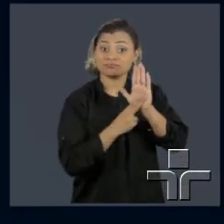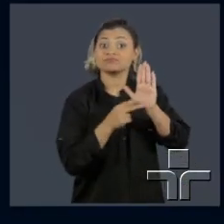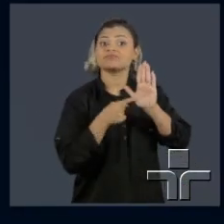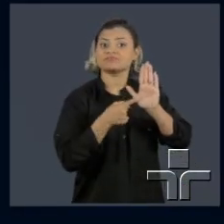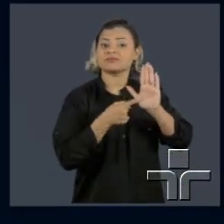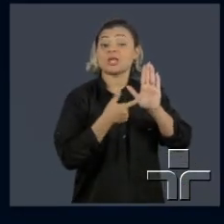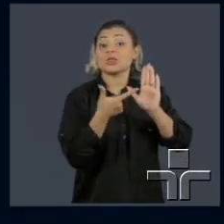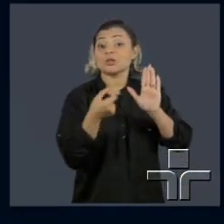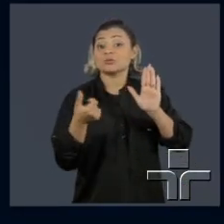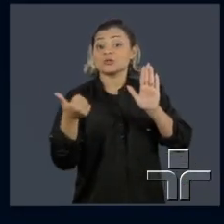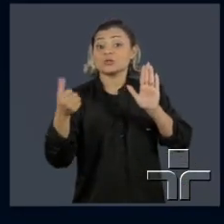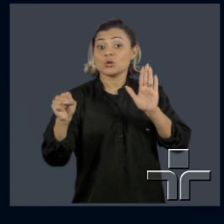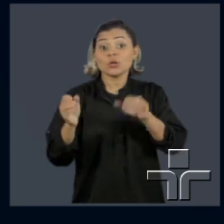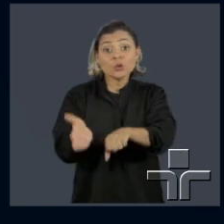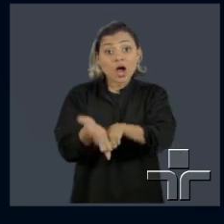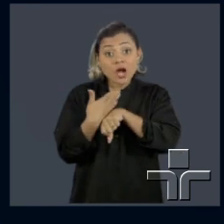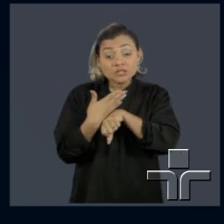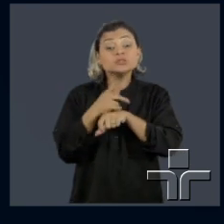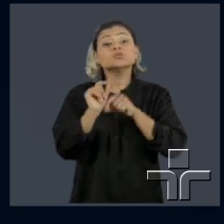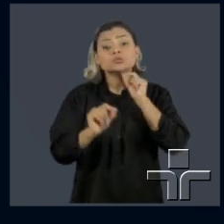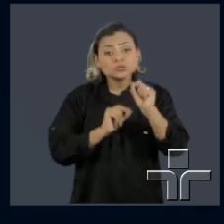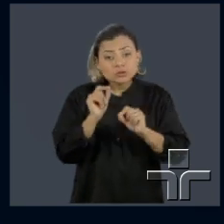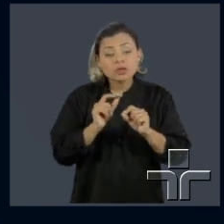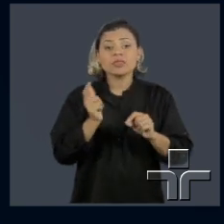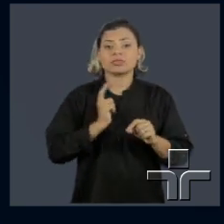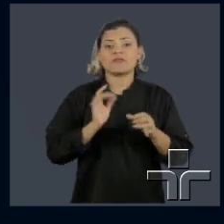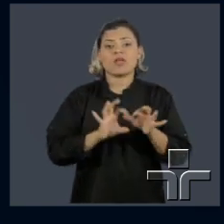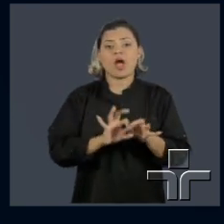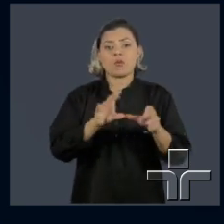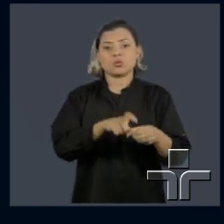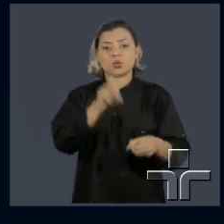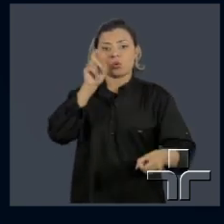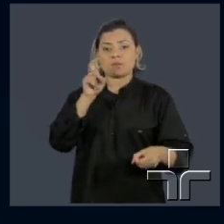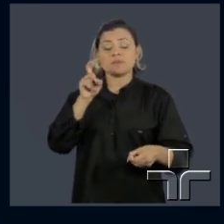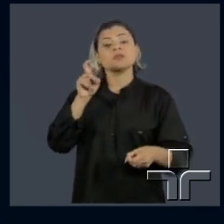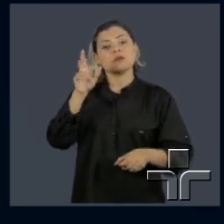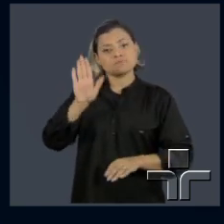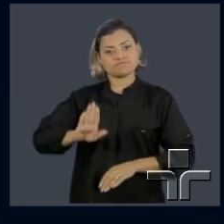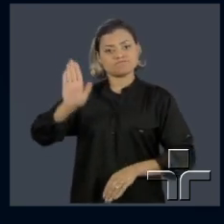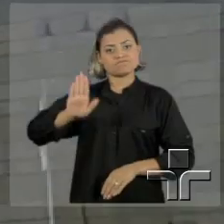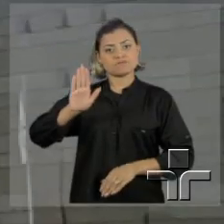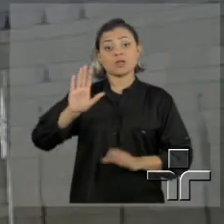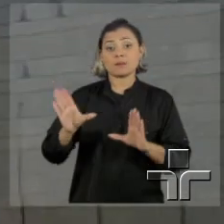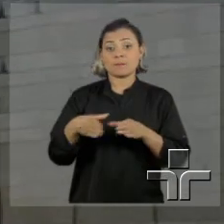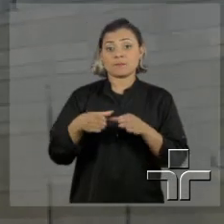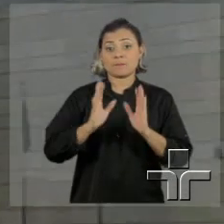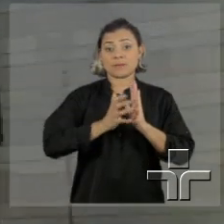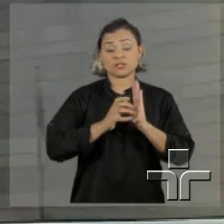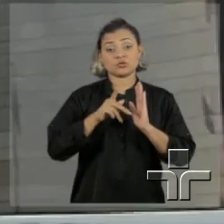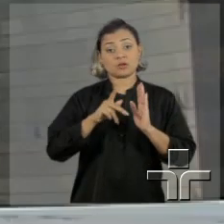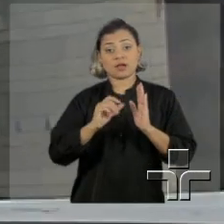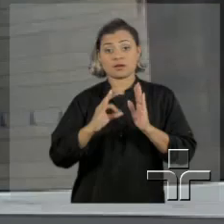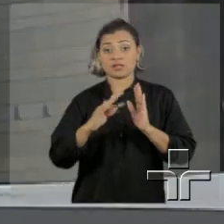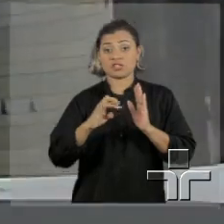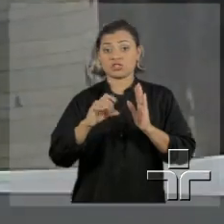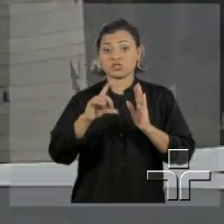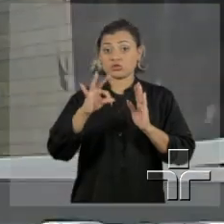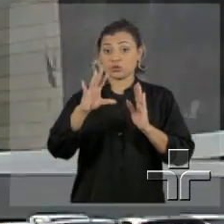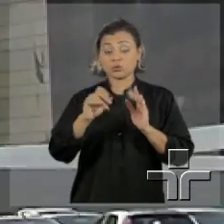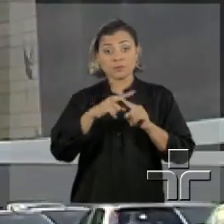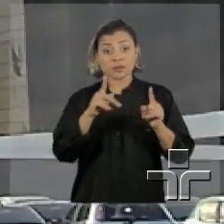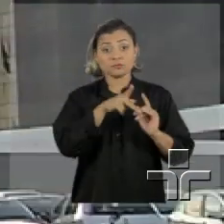eleições de 2018, que garante a autonomia política dos membros do Acredito, o PDT decidiu acionar